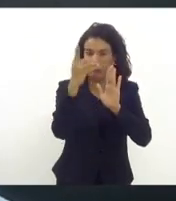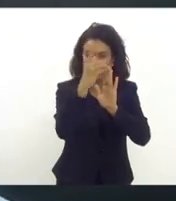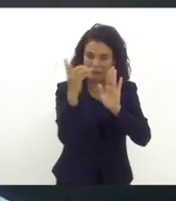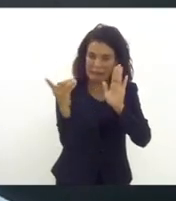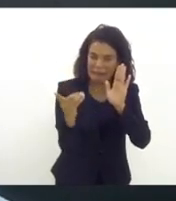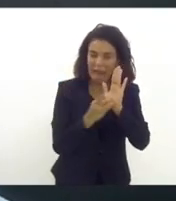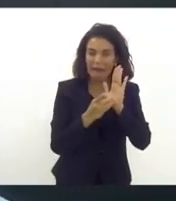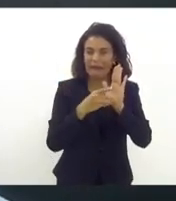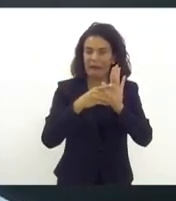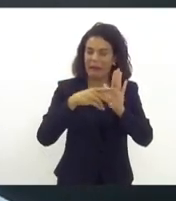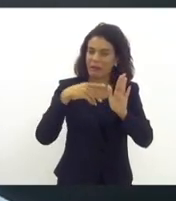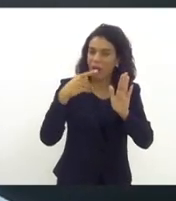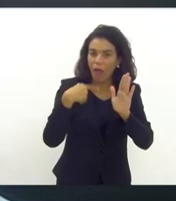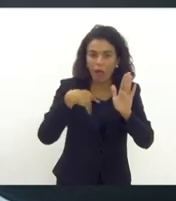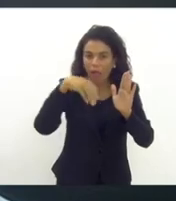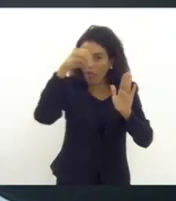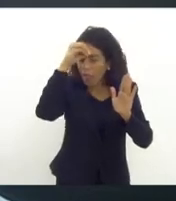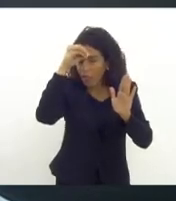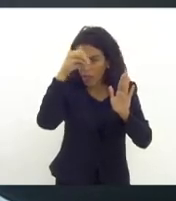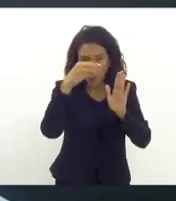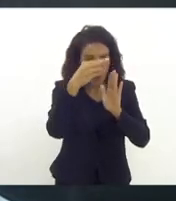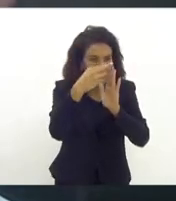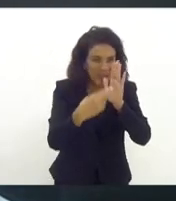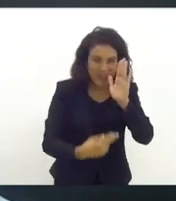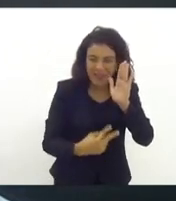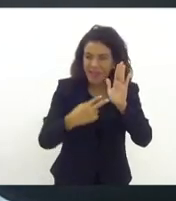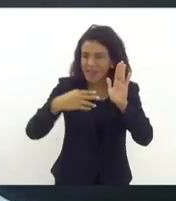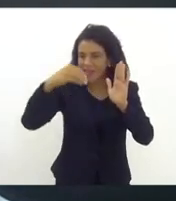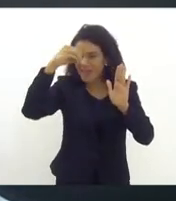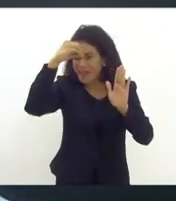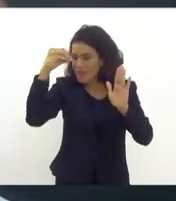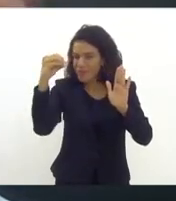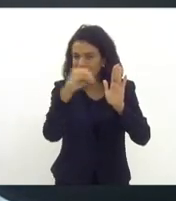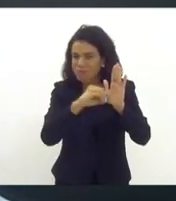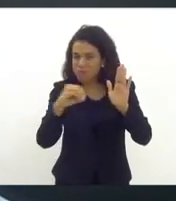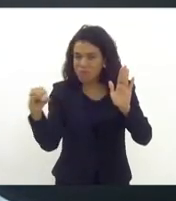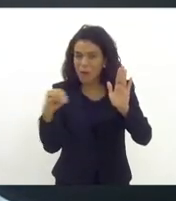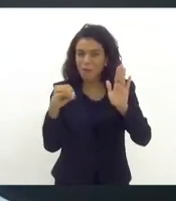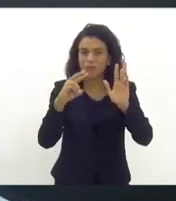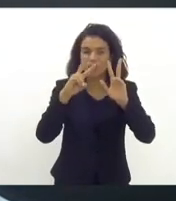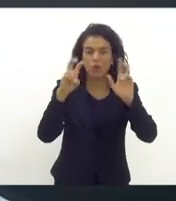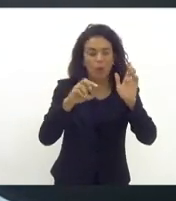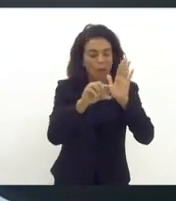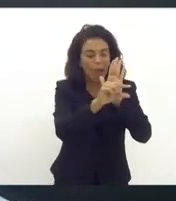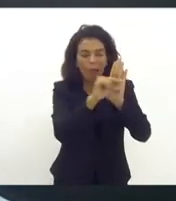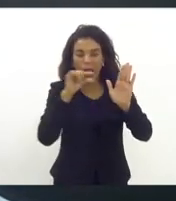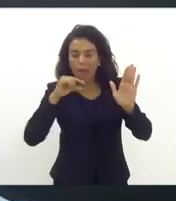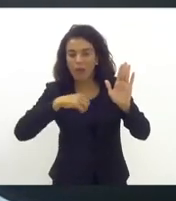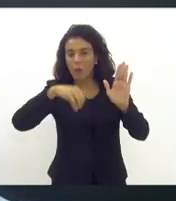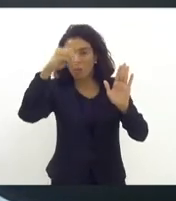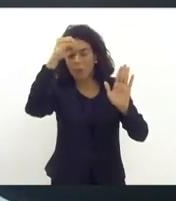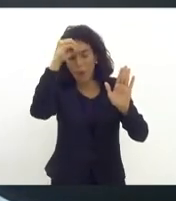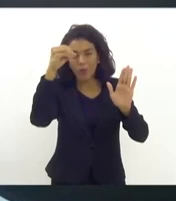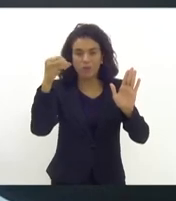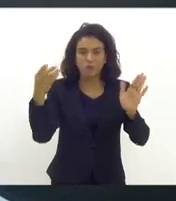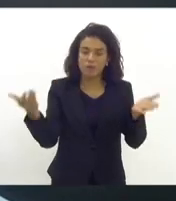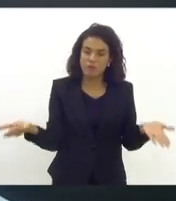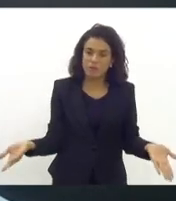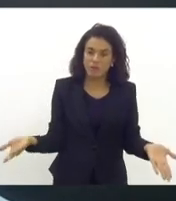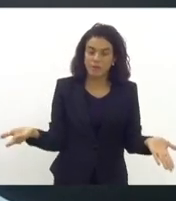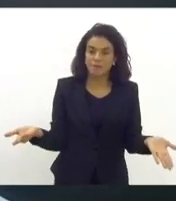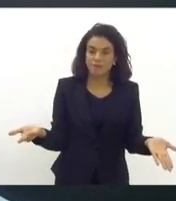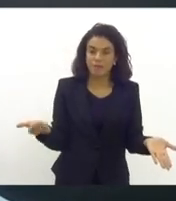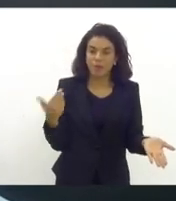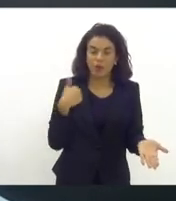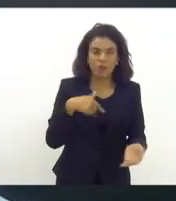tal a gente não entende de normativa a gente não entende de Decreto da linha tal que isso então assim quando